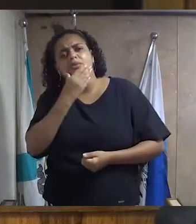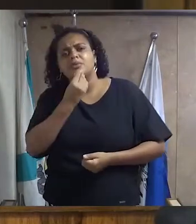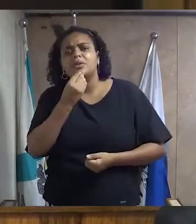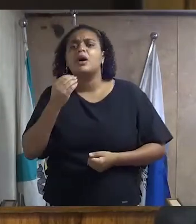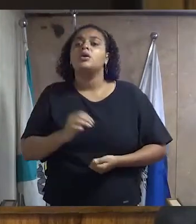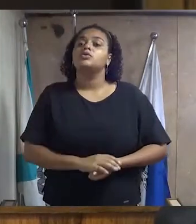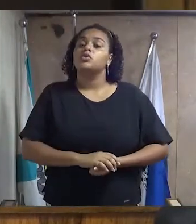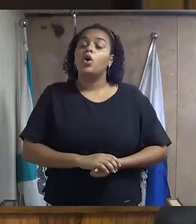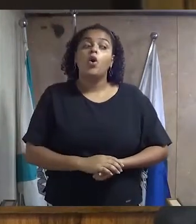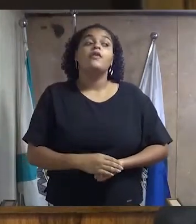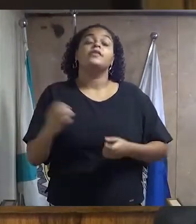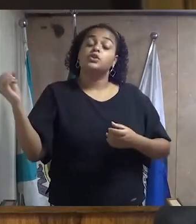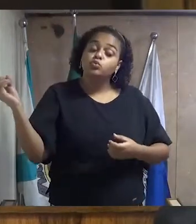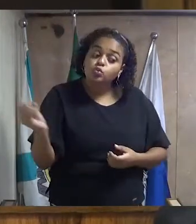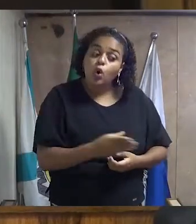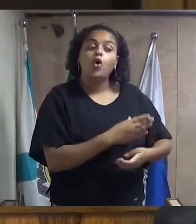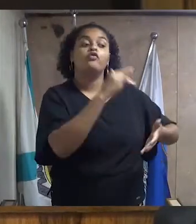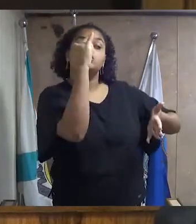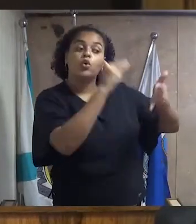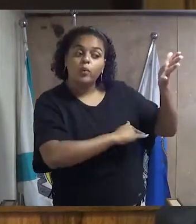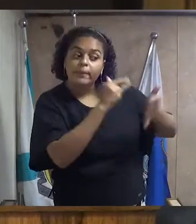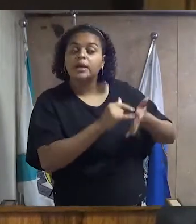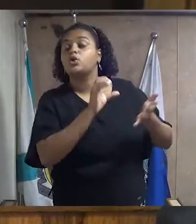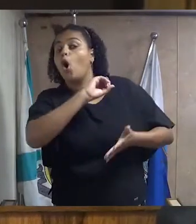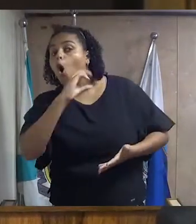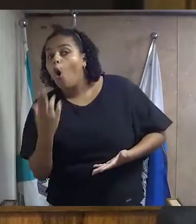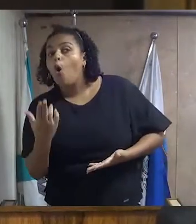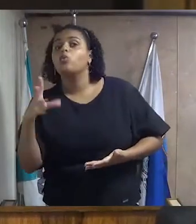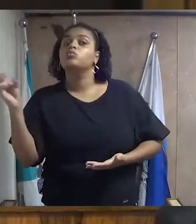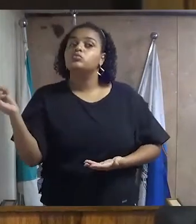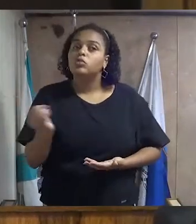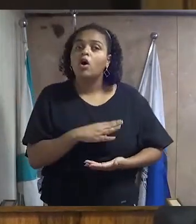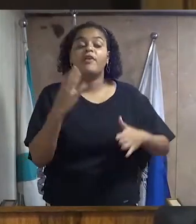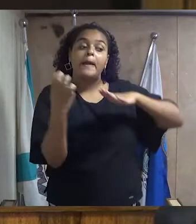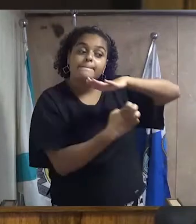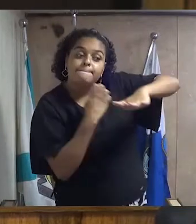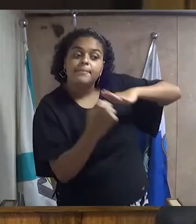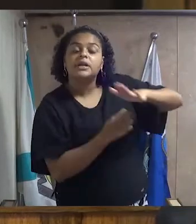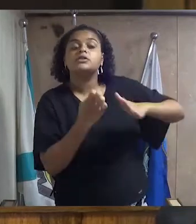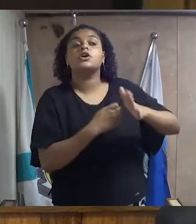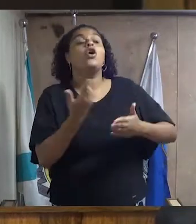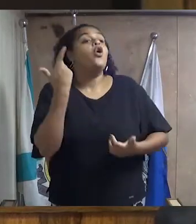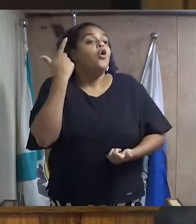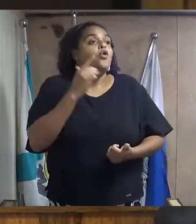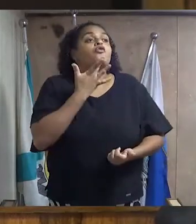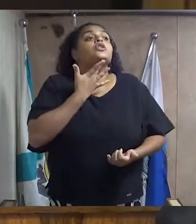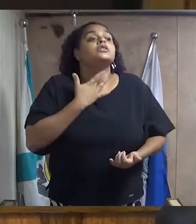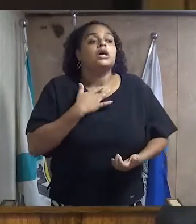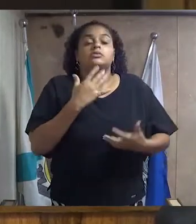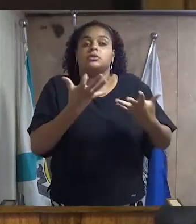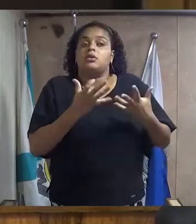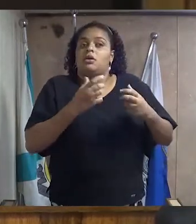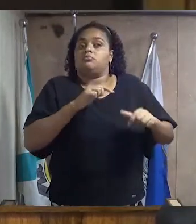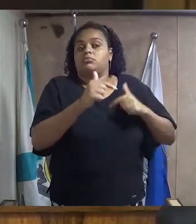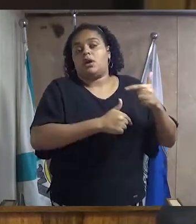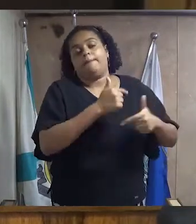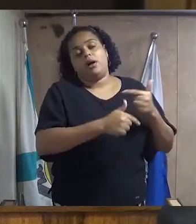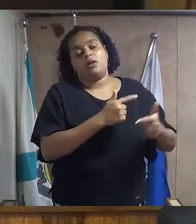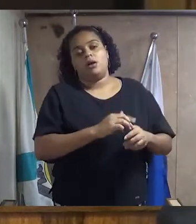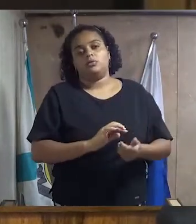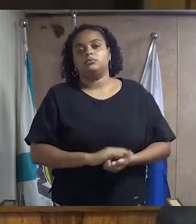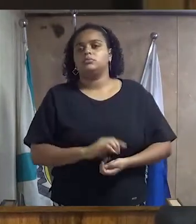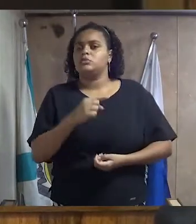nova licitação para que venha uma nova empresa para esse município com vontade e com garra para atender a nossa população.